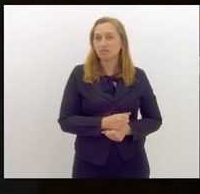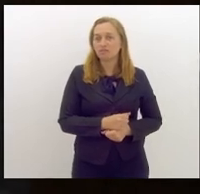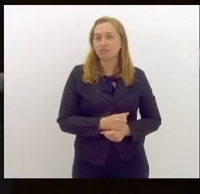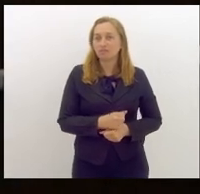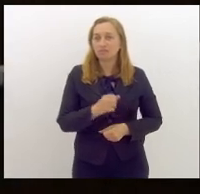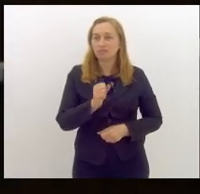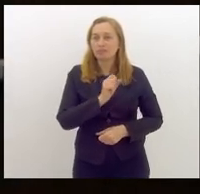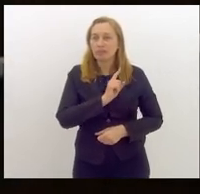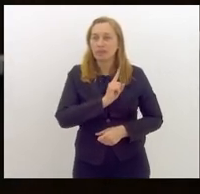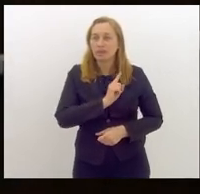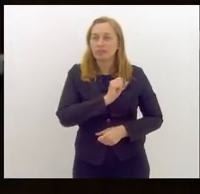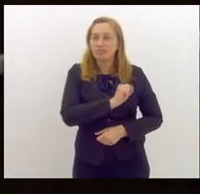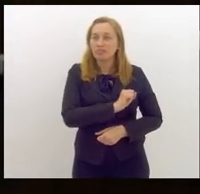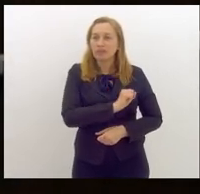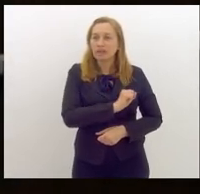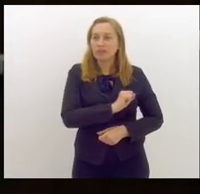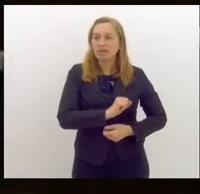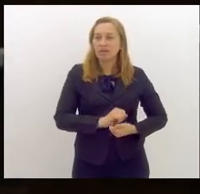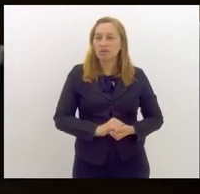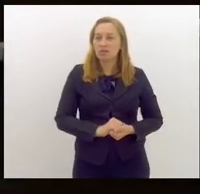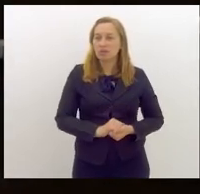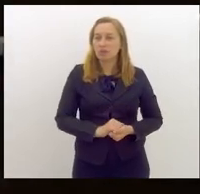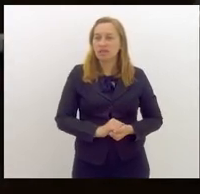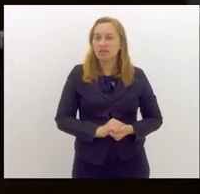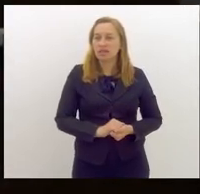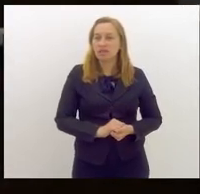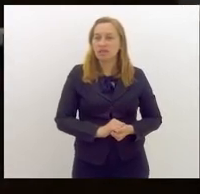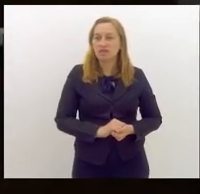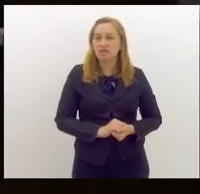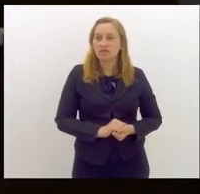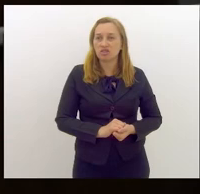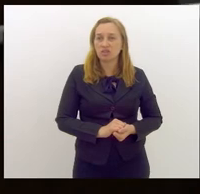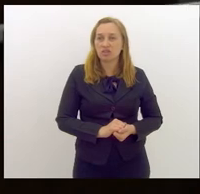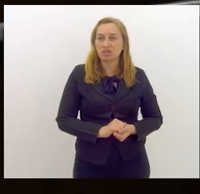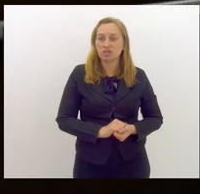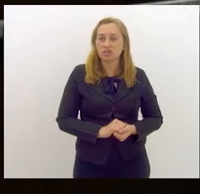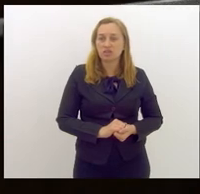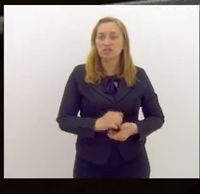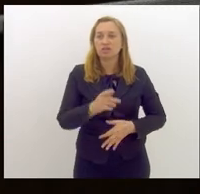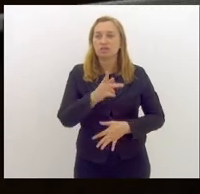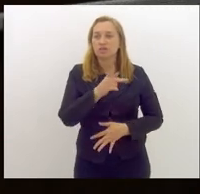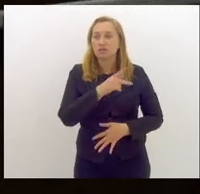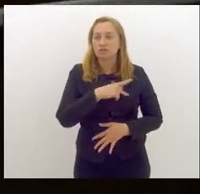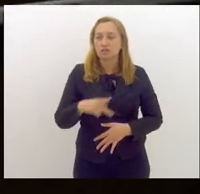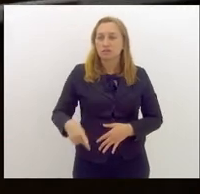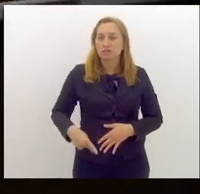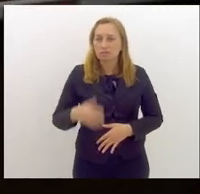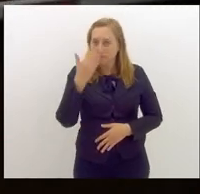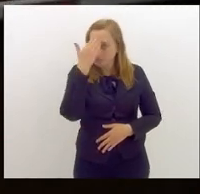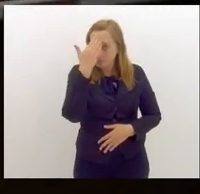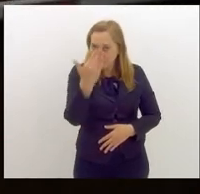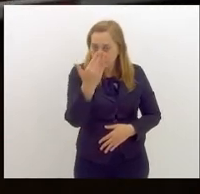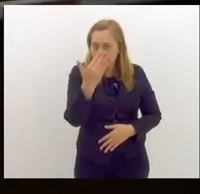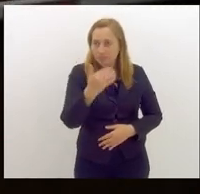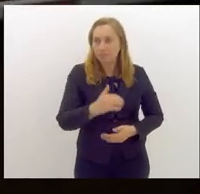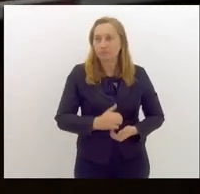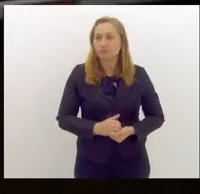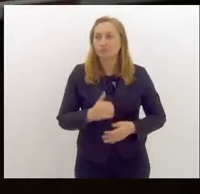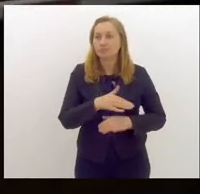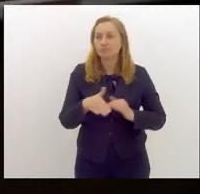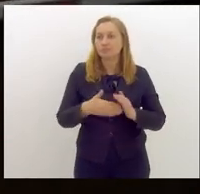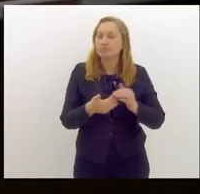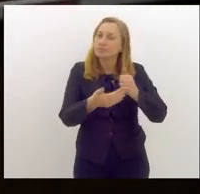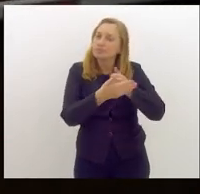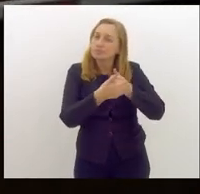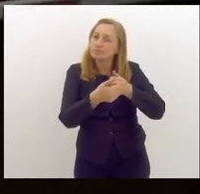e aquela região que São Gonçalo eu queria que me despedir Presidente agradeço muito Todo